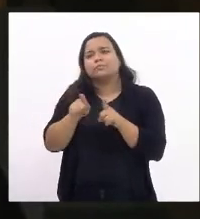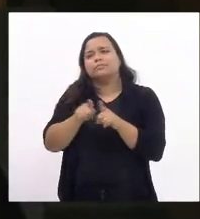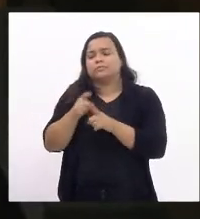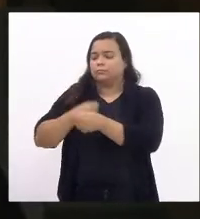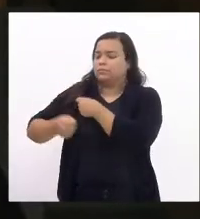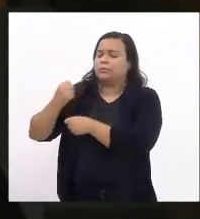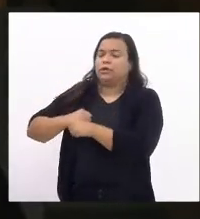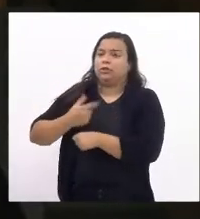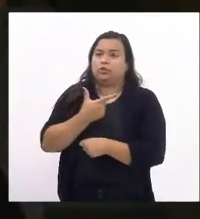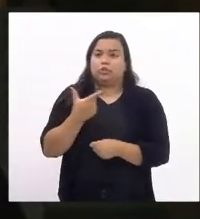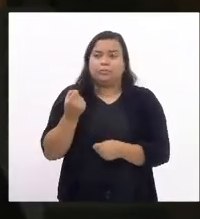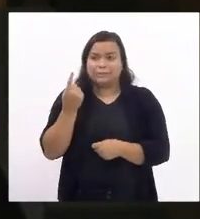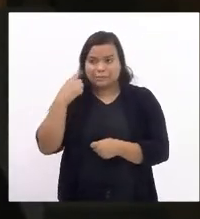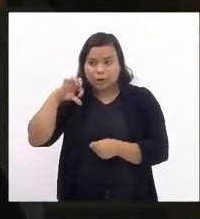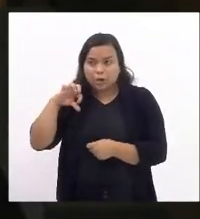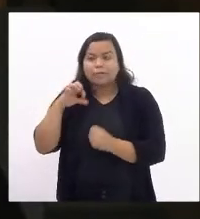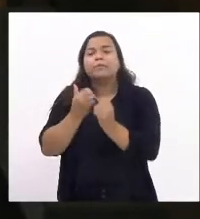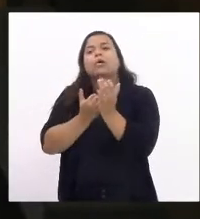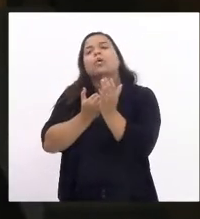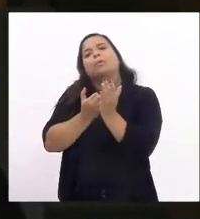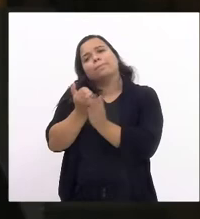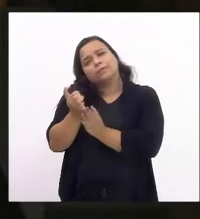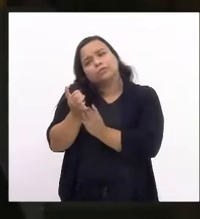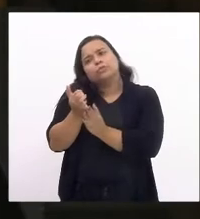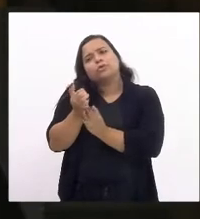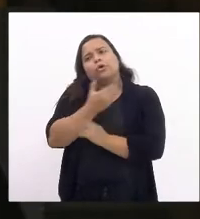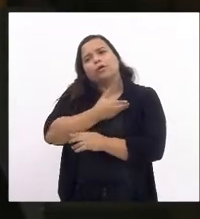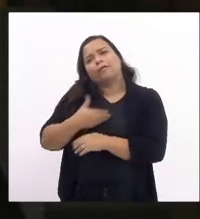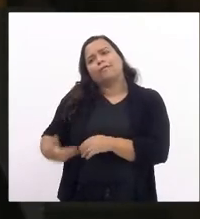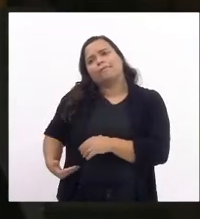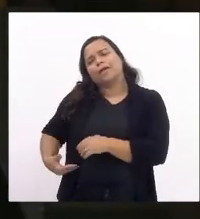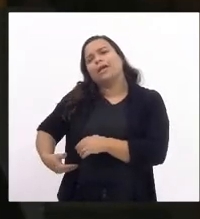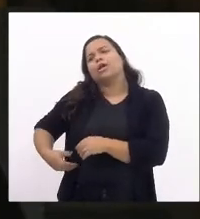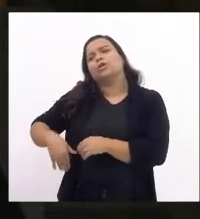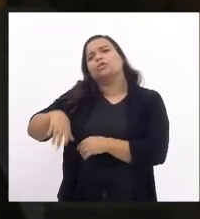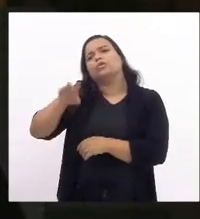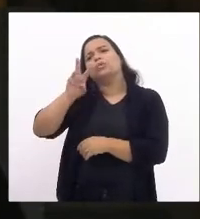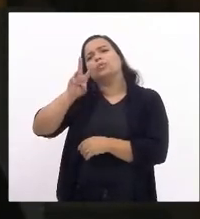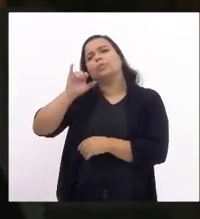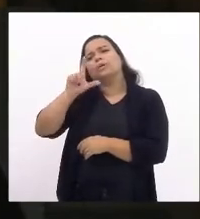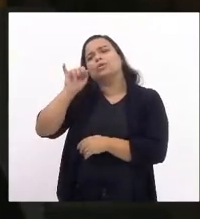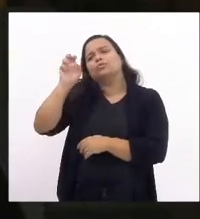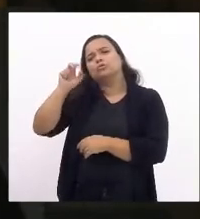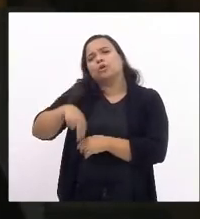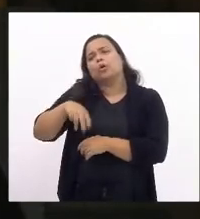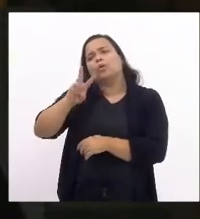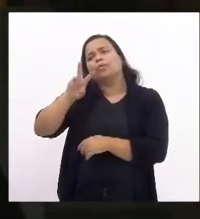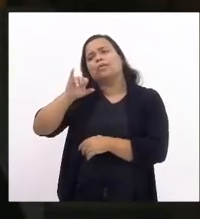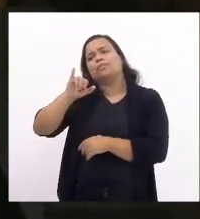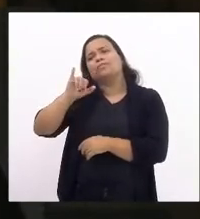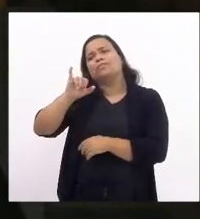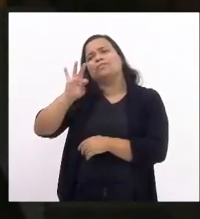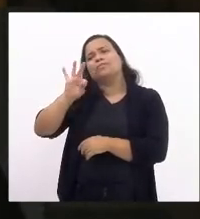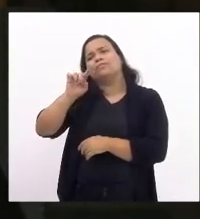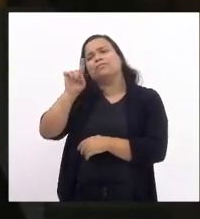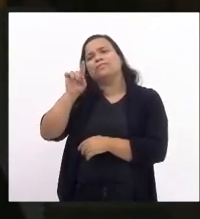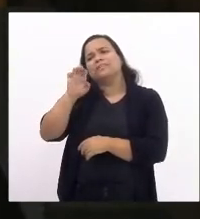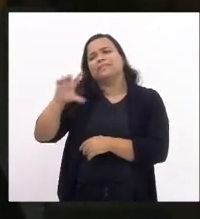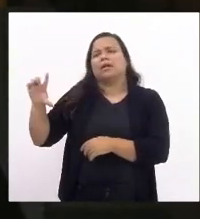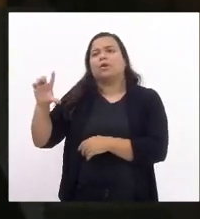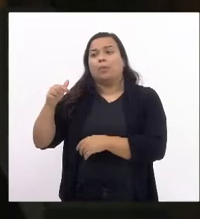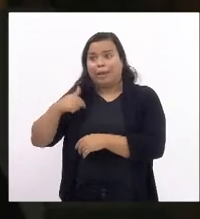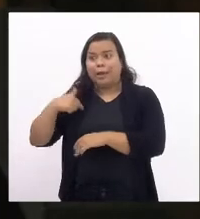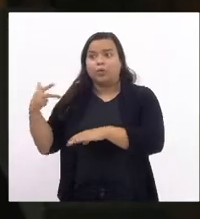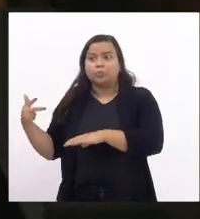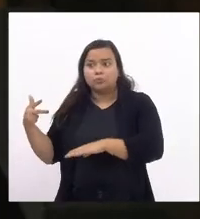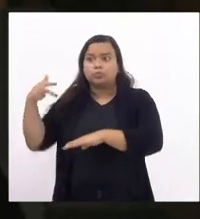2019, quando começou o governo Wilson Witzel, eu subi no púlpito lá do